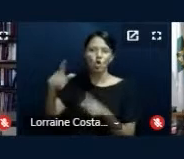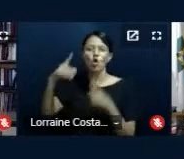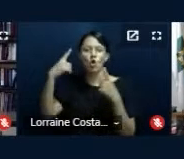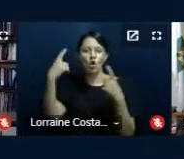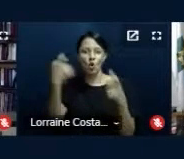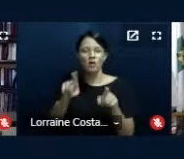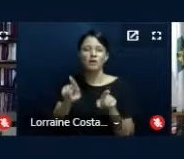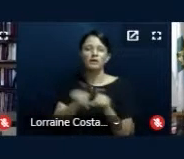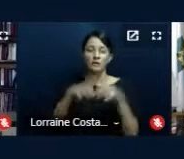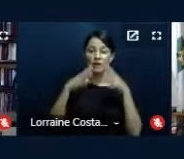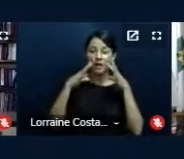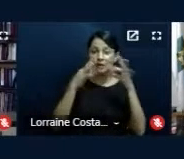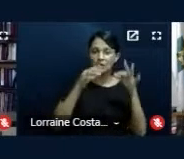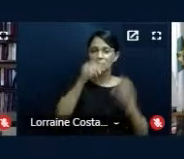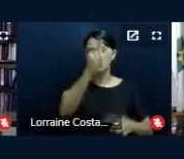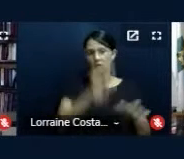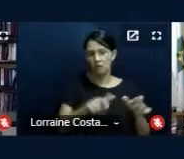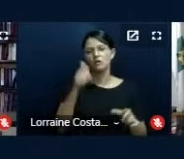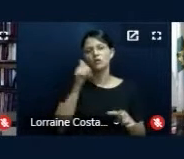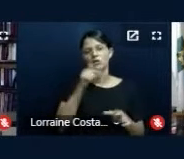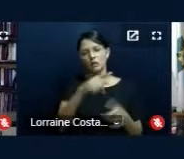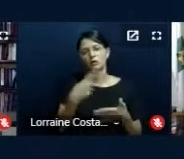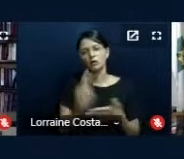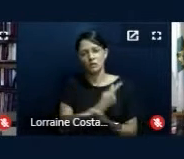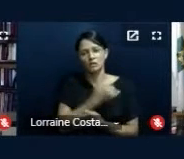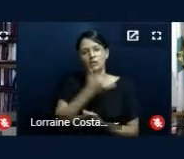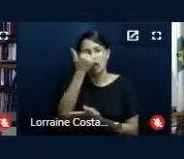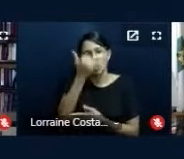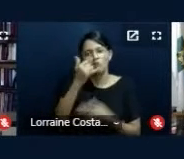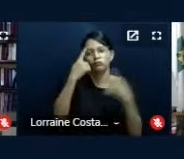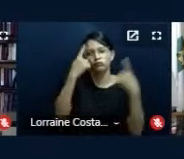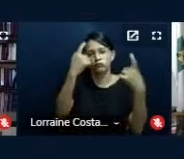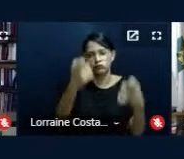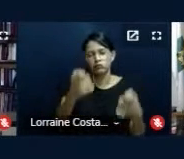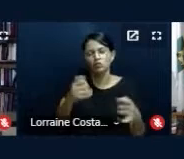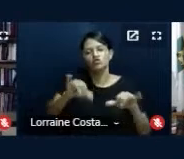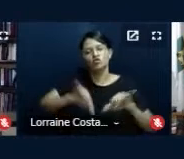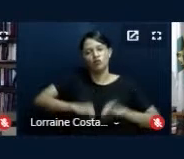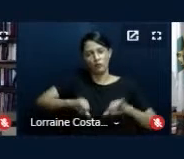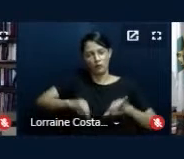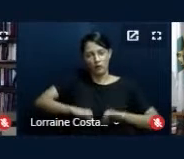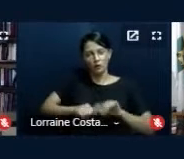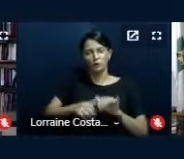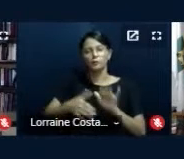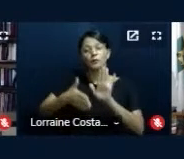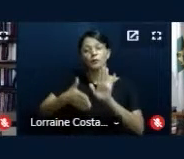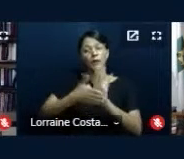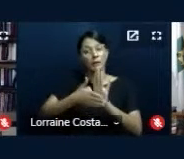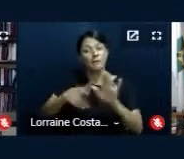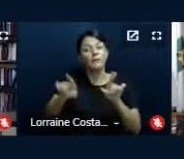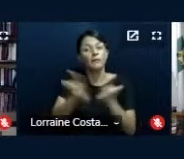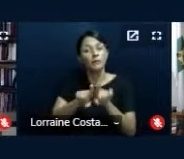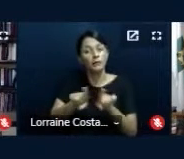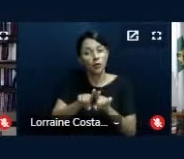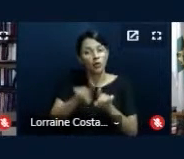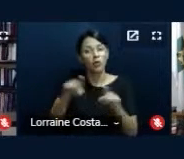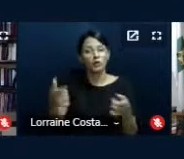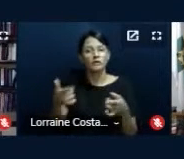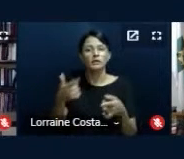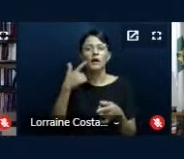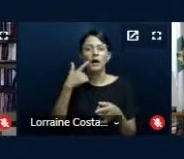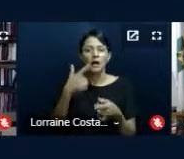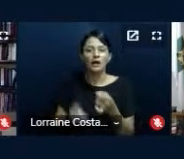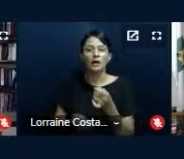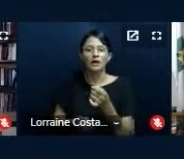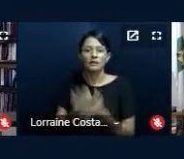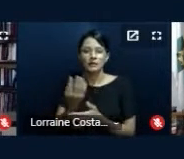Brasília incentiva a participação de mulheres na ciência, além de proibir trotes com discriminação e